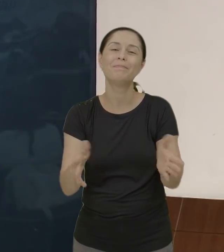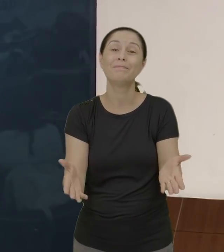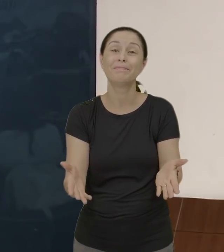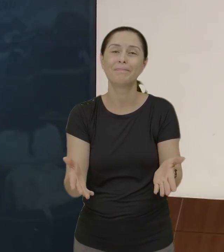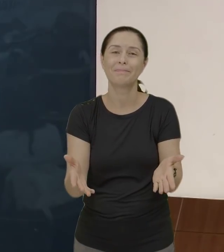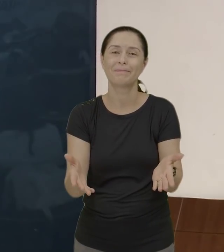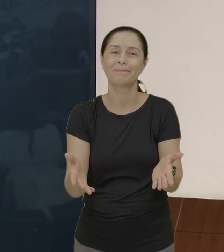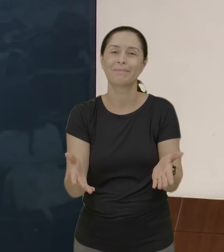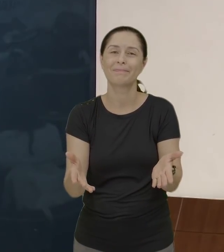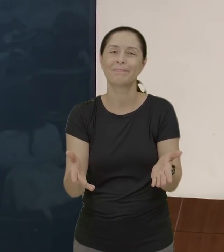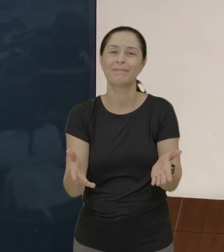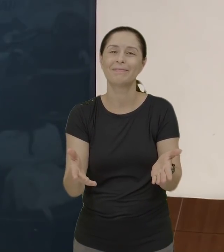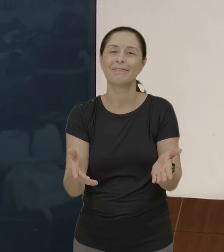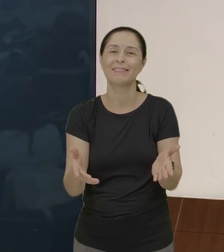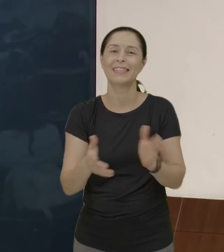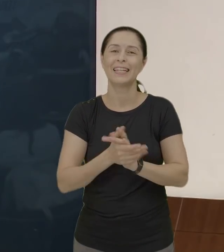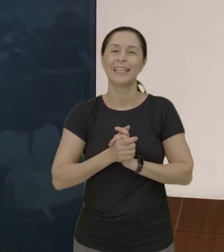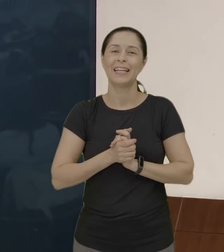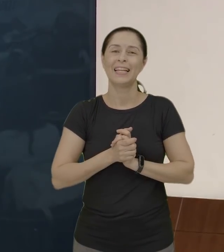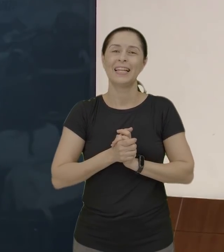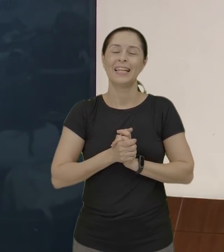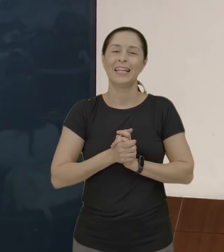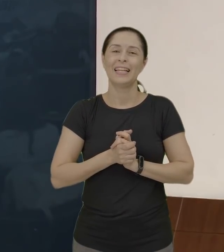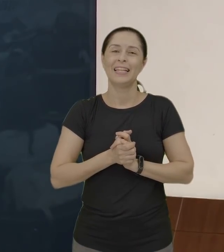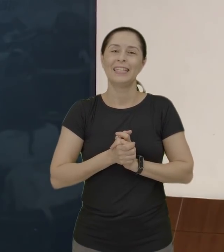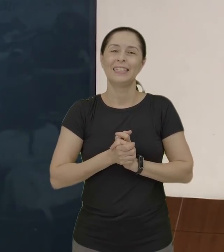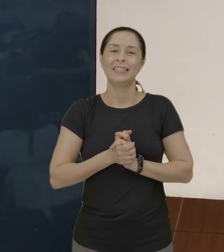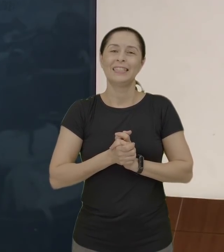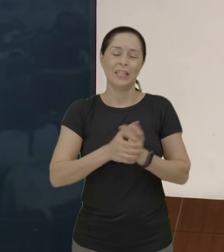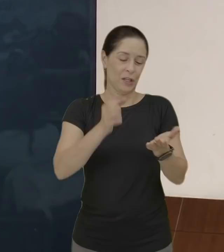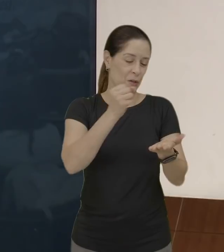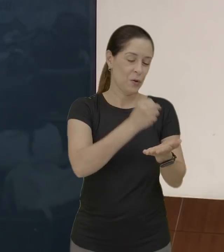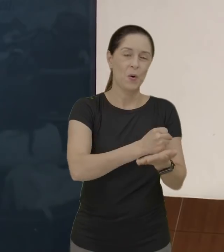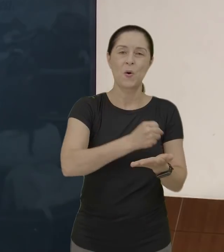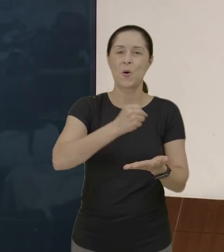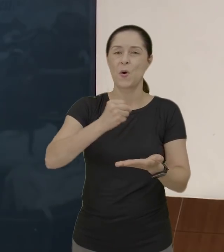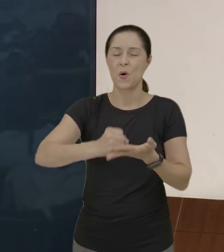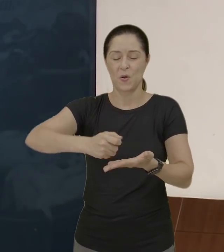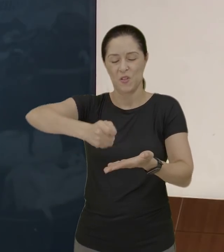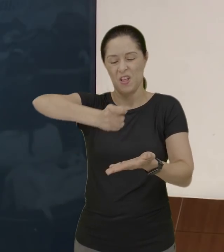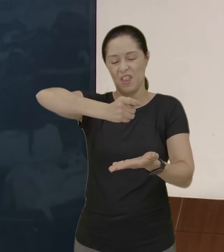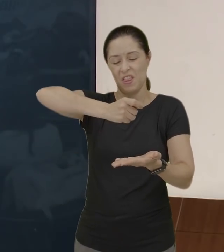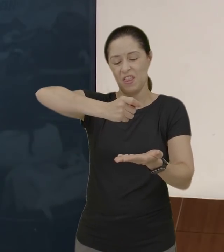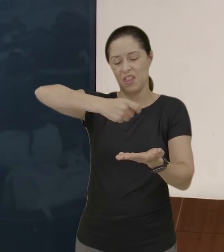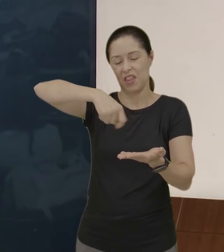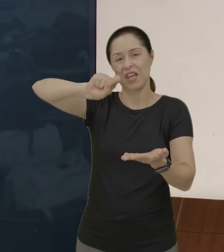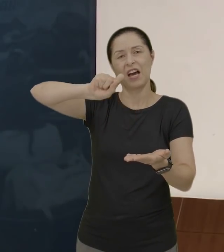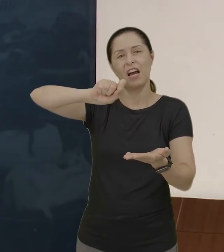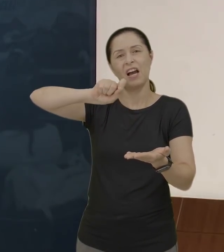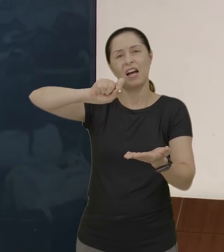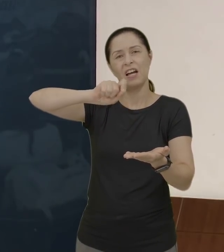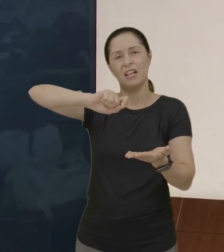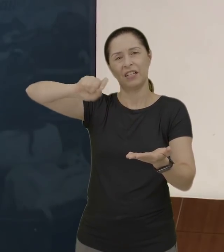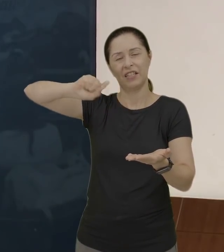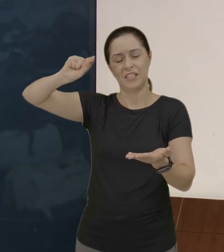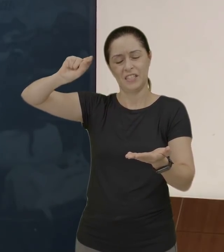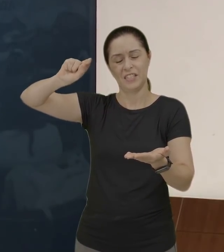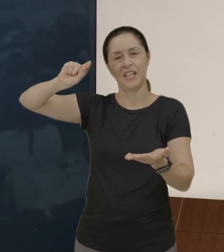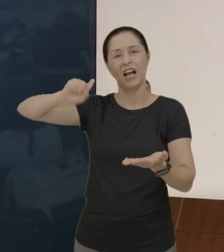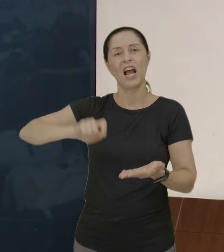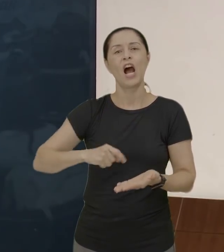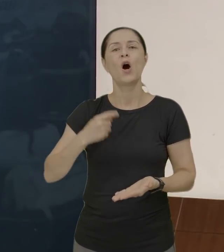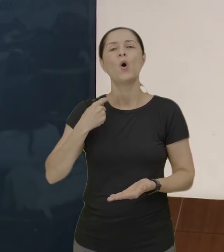Deus está botando a sua assinatura no contrato, fazendo um juramento, dizendo: o que eu prometi